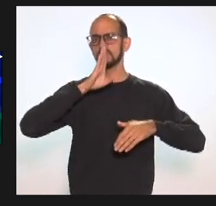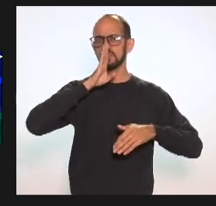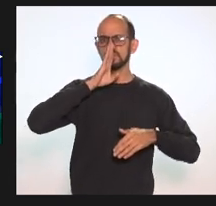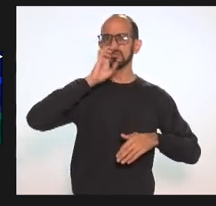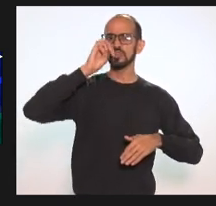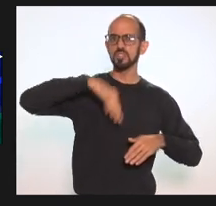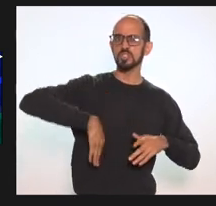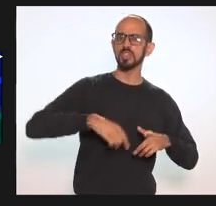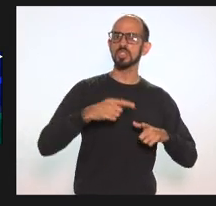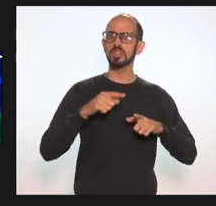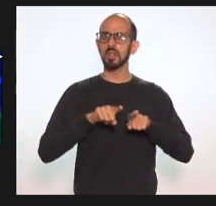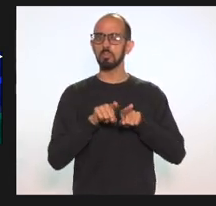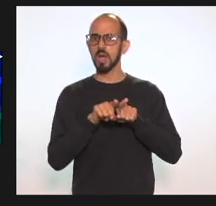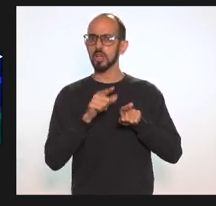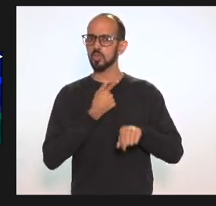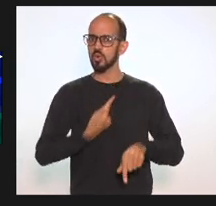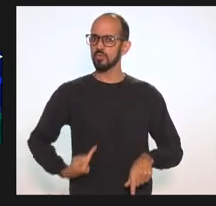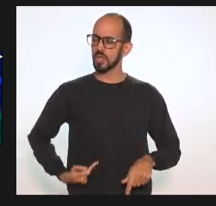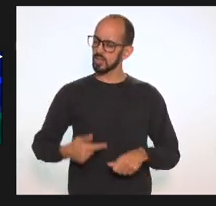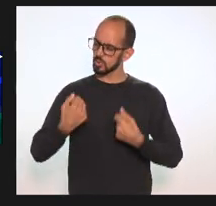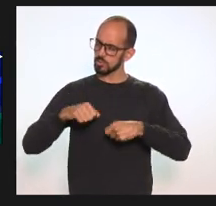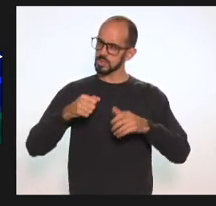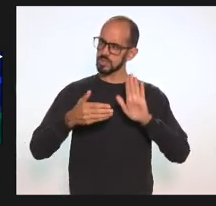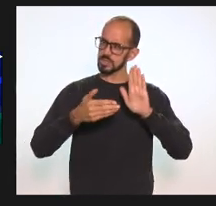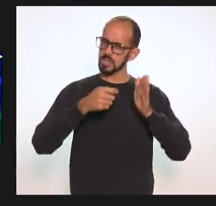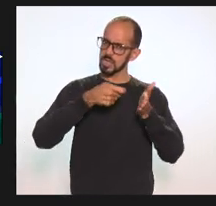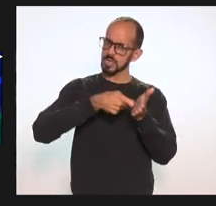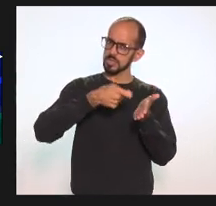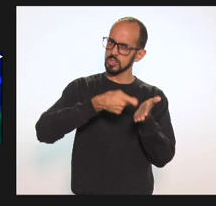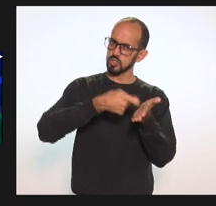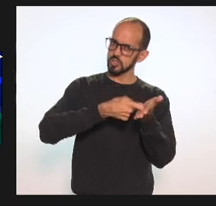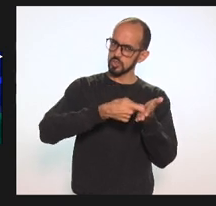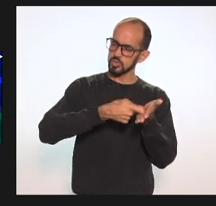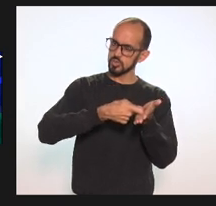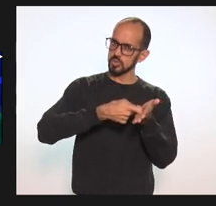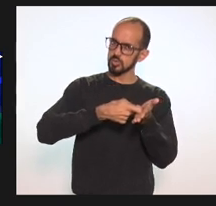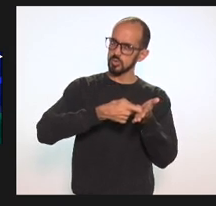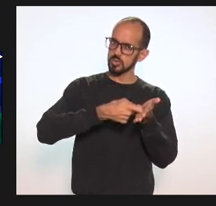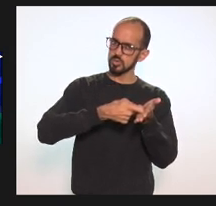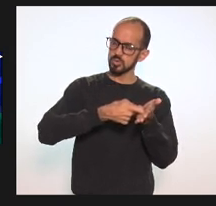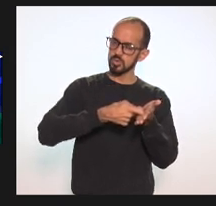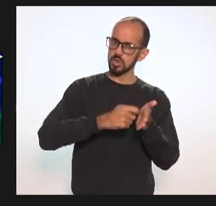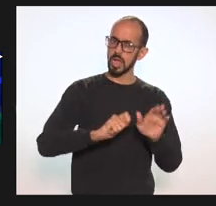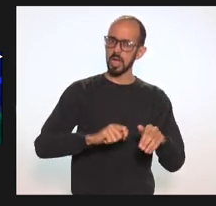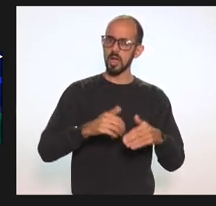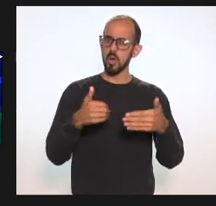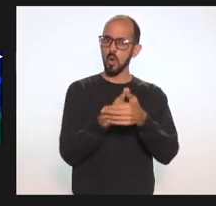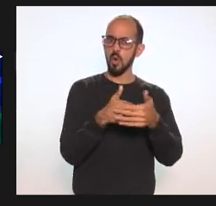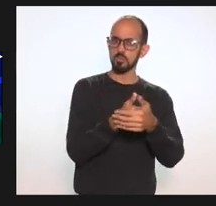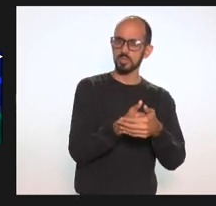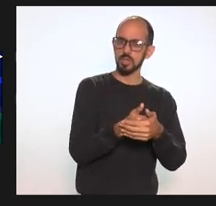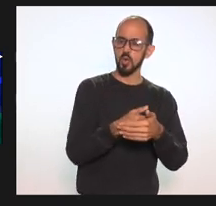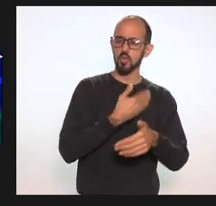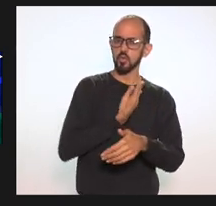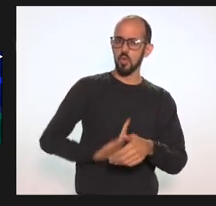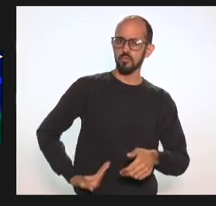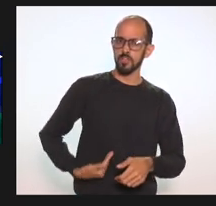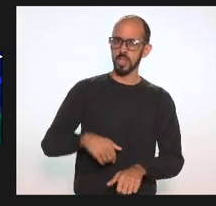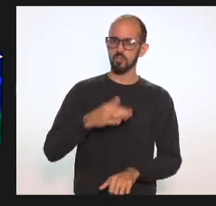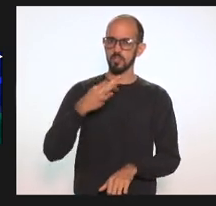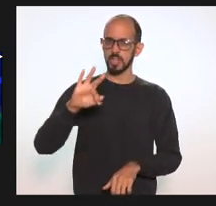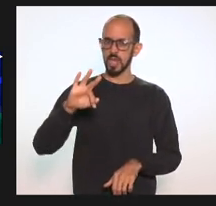do parte do governador teve Então tem que ser cobrado você viu omissão do governo do governo federal